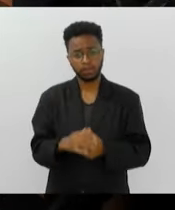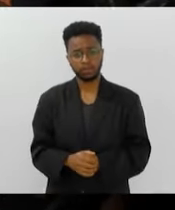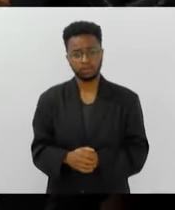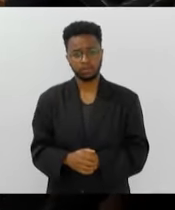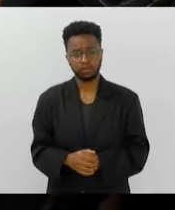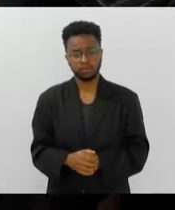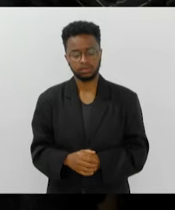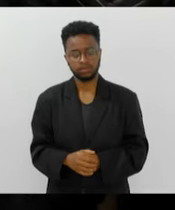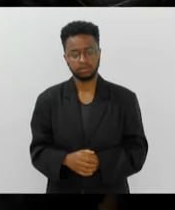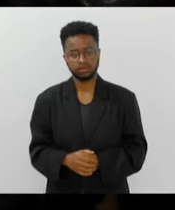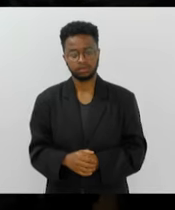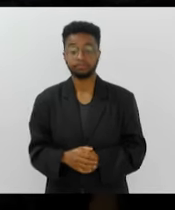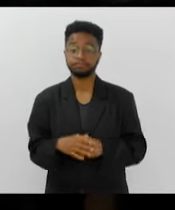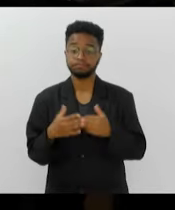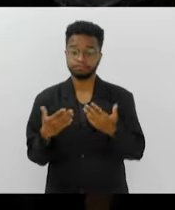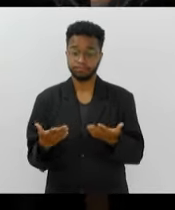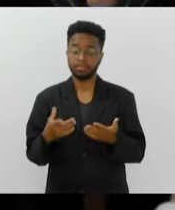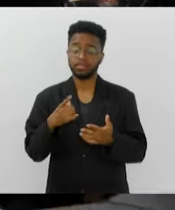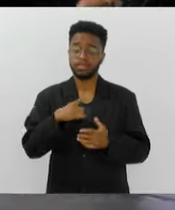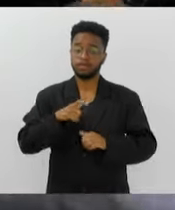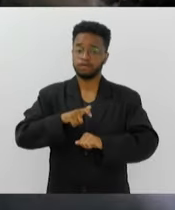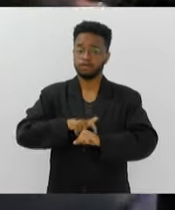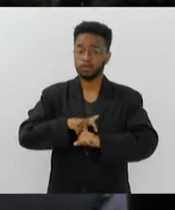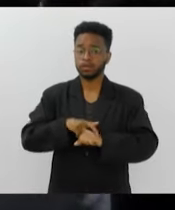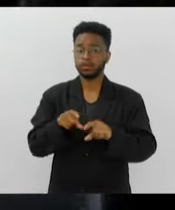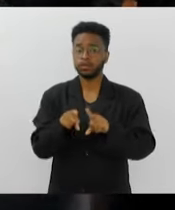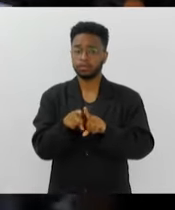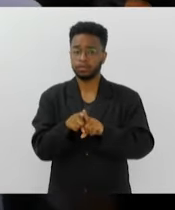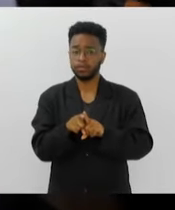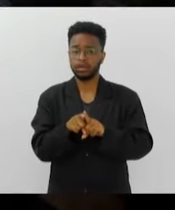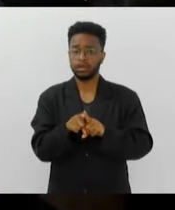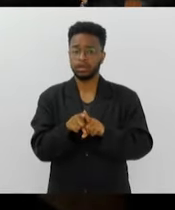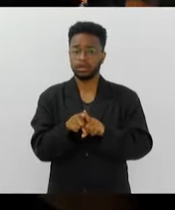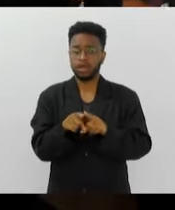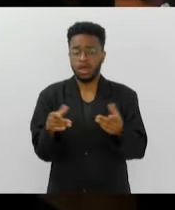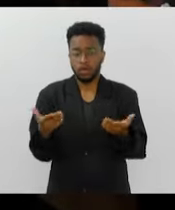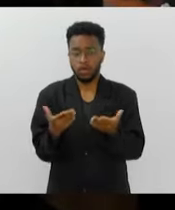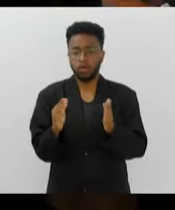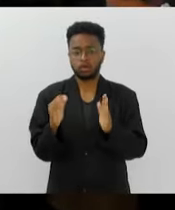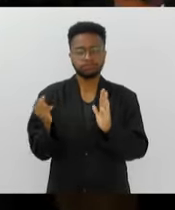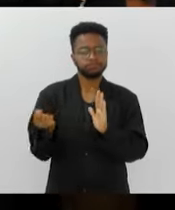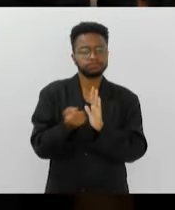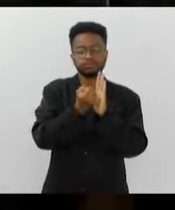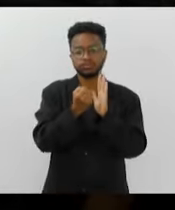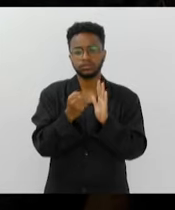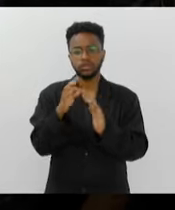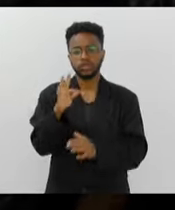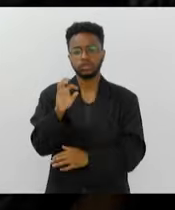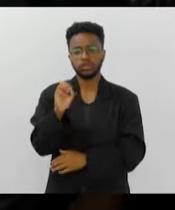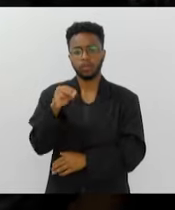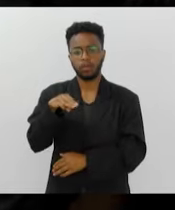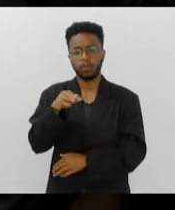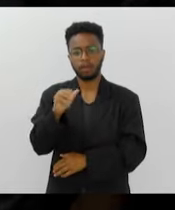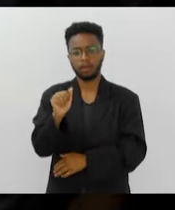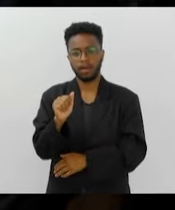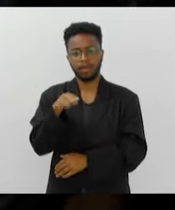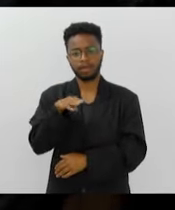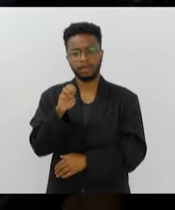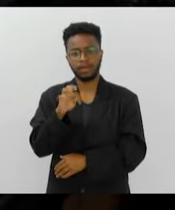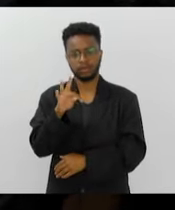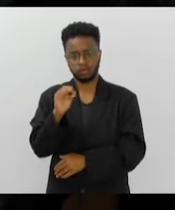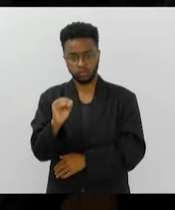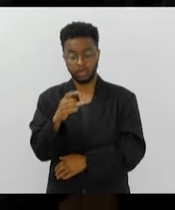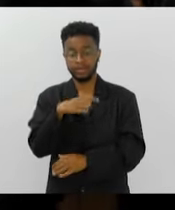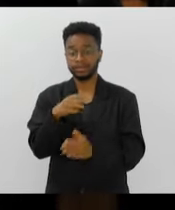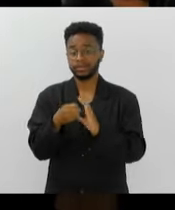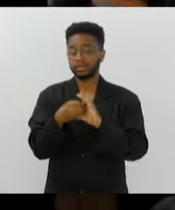indefesos em bom momento o tombamento ele tem um uma característica muito interessante